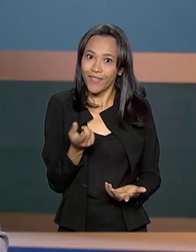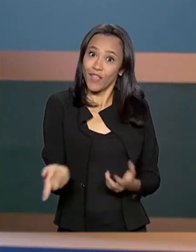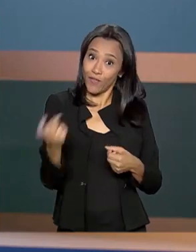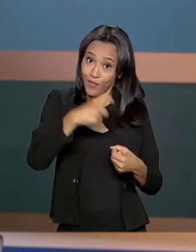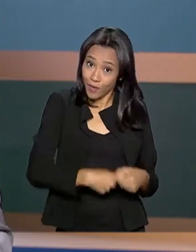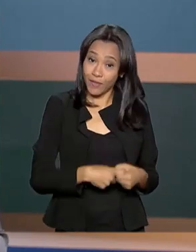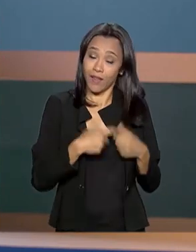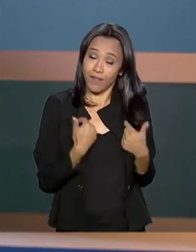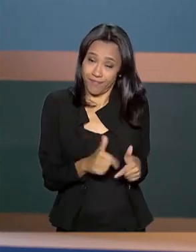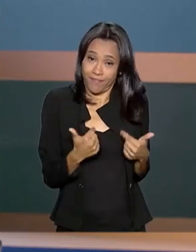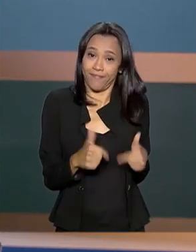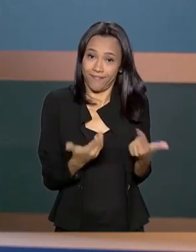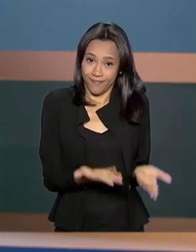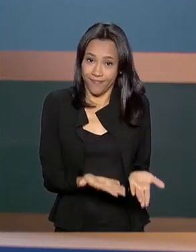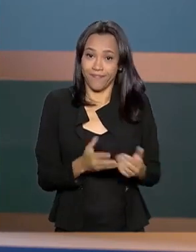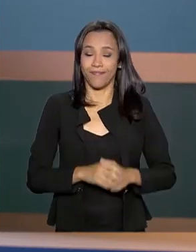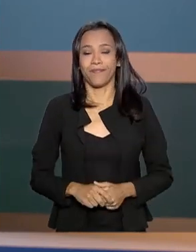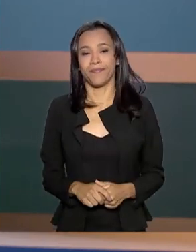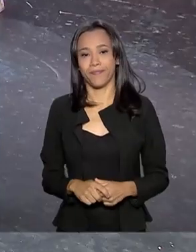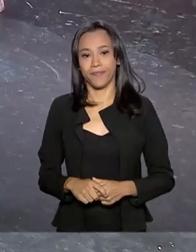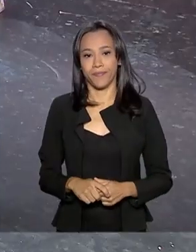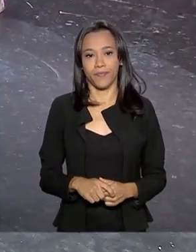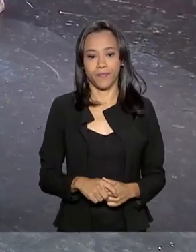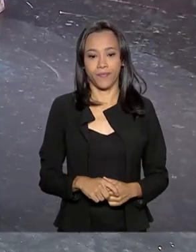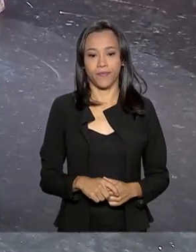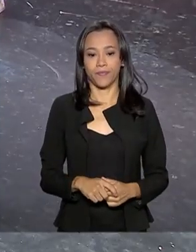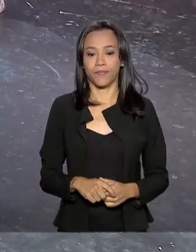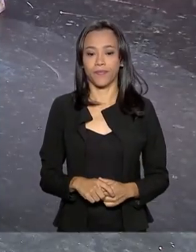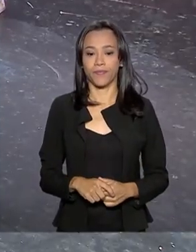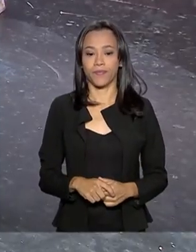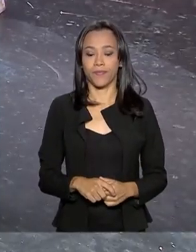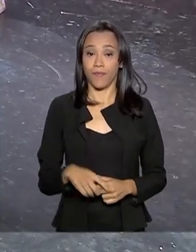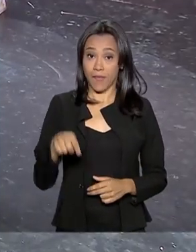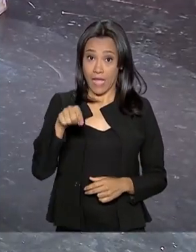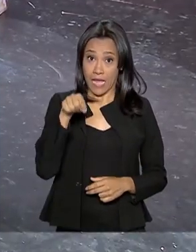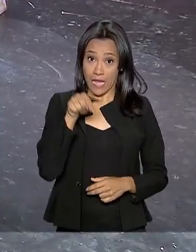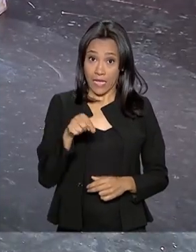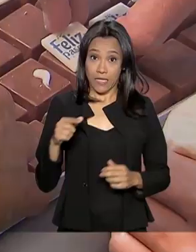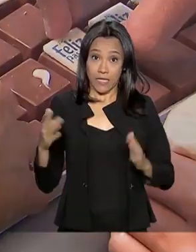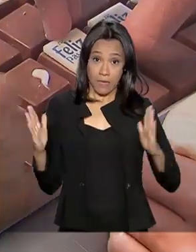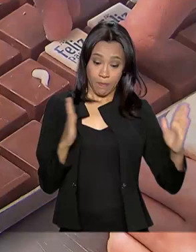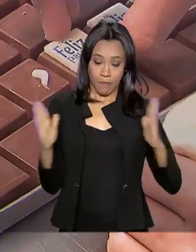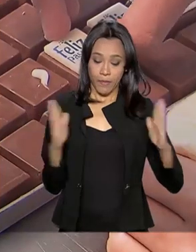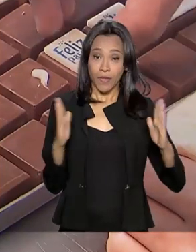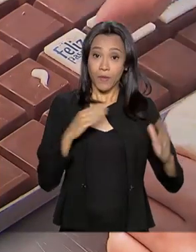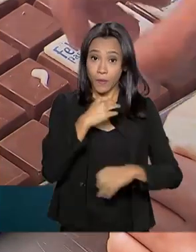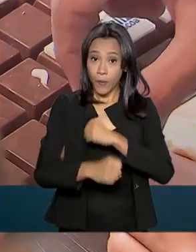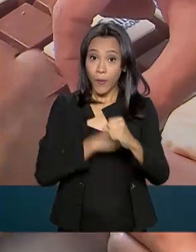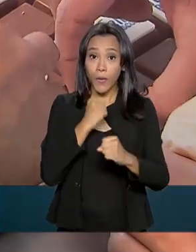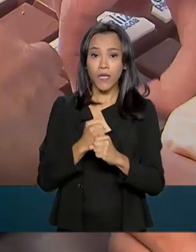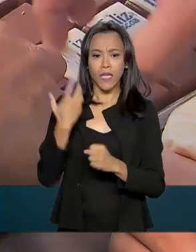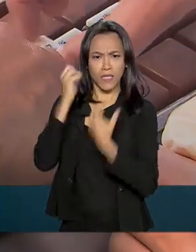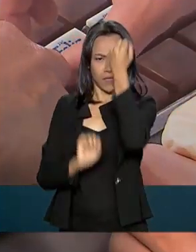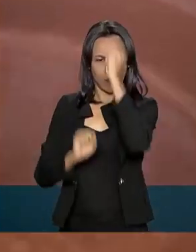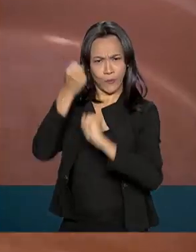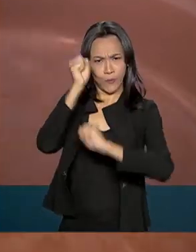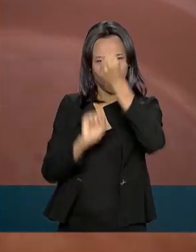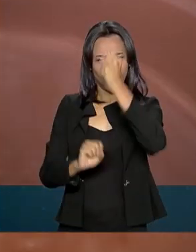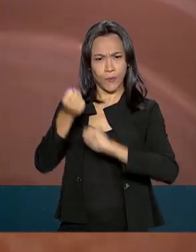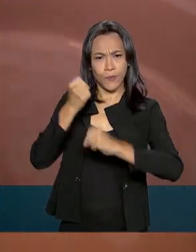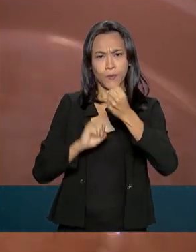voltar ao mercado de trabalho nessa época do ano as indústrias de chocolate